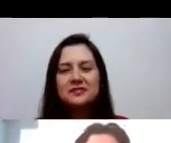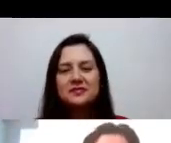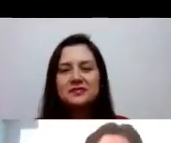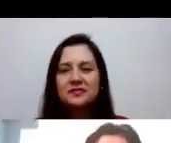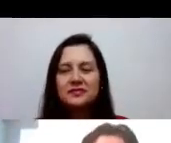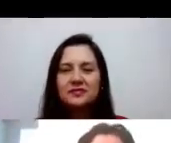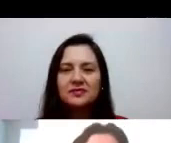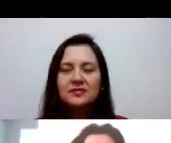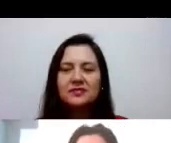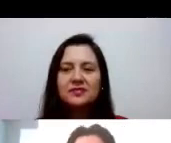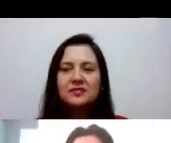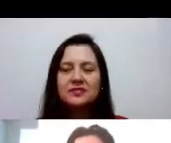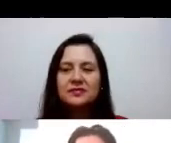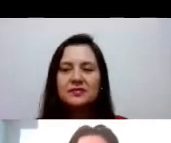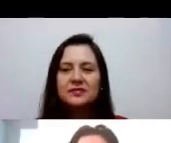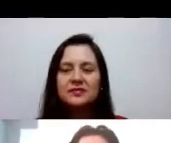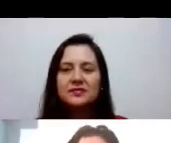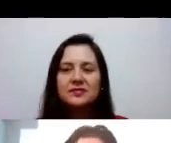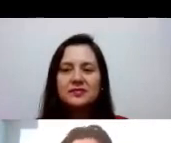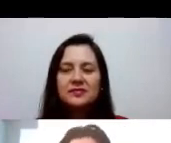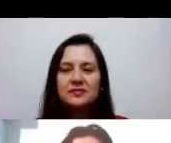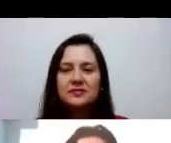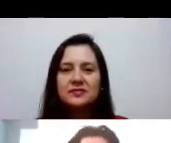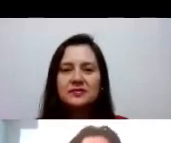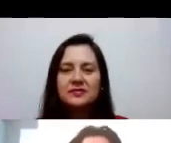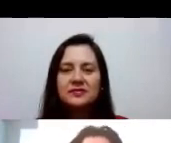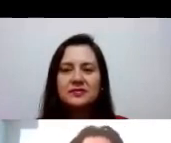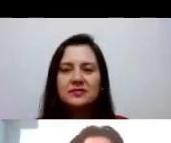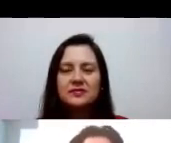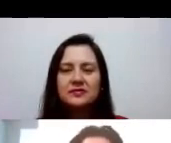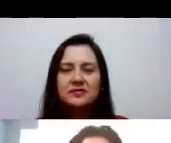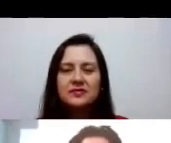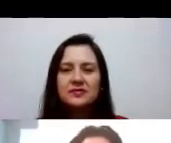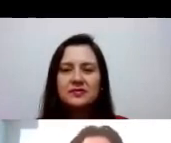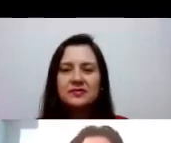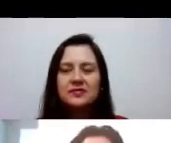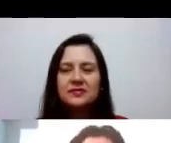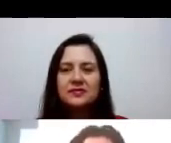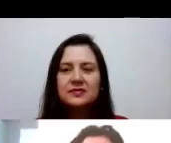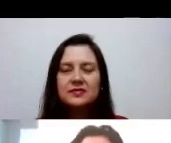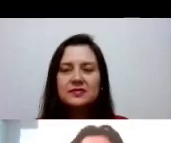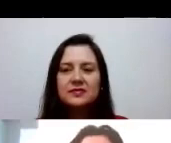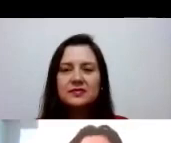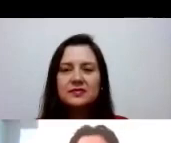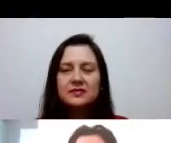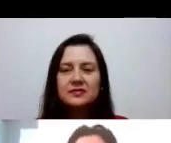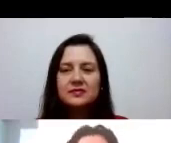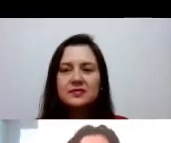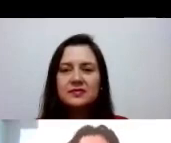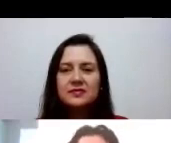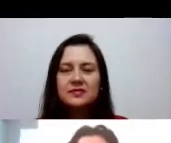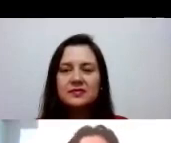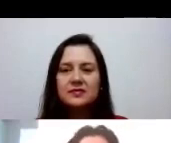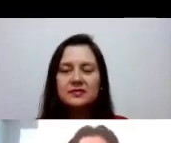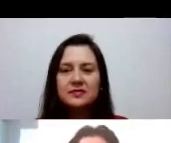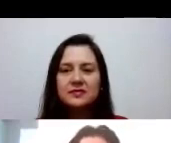do interesse público. O que é a supremacia do interesse público? Gente, é aquilo que eu comentei. O interesse público ele tem que